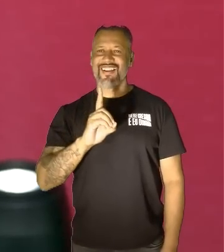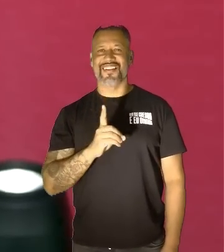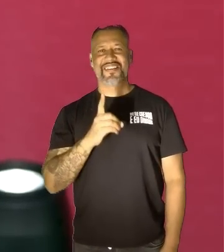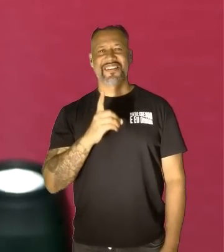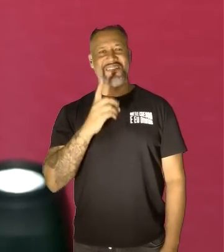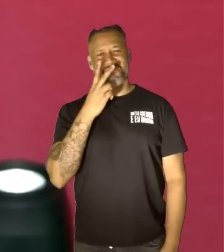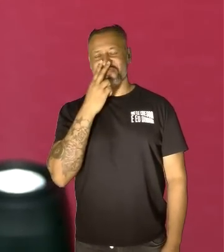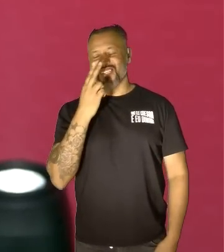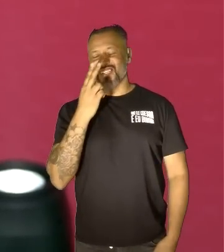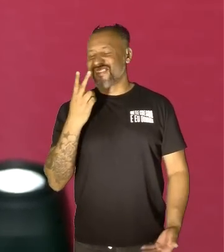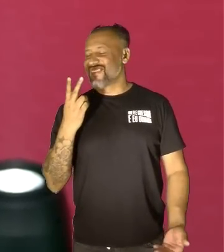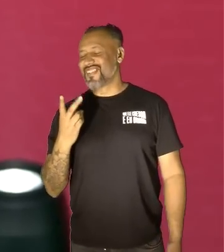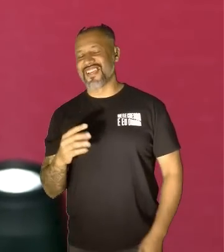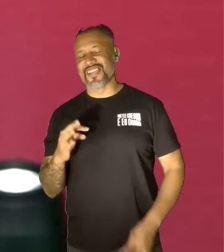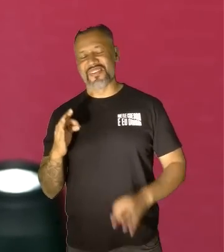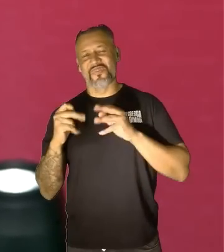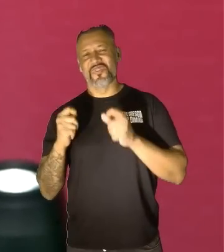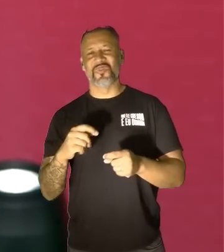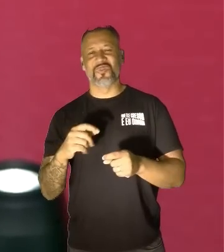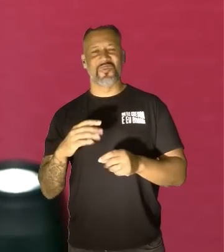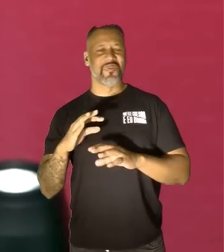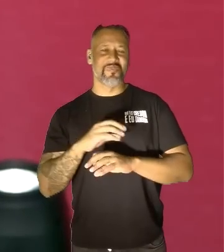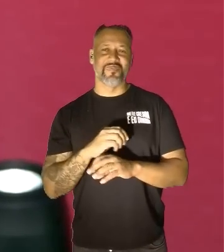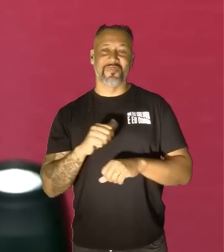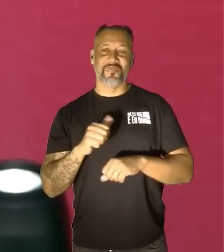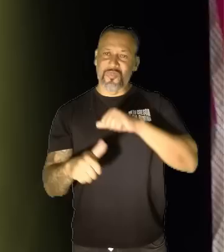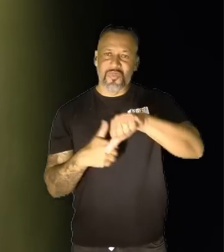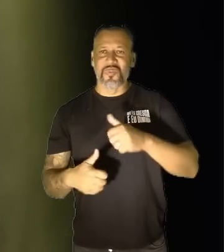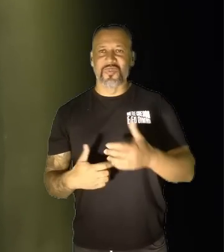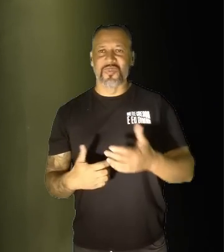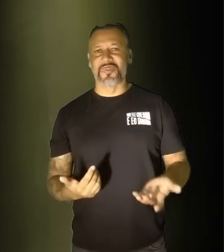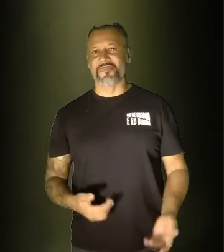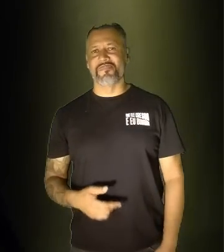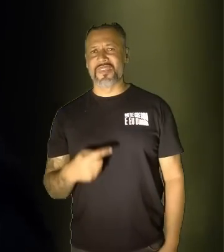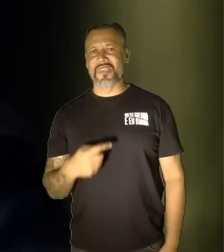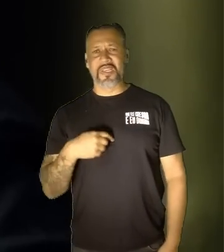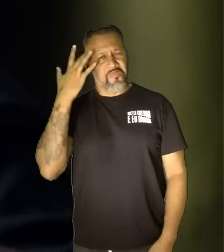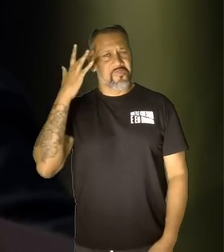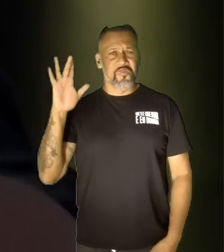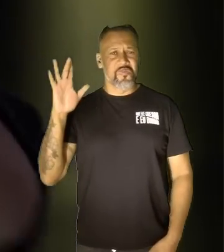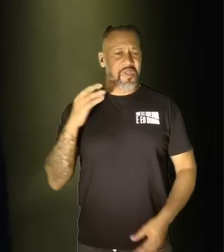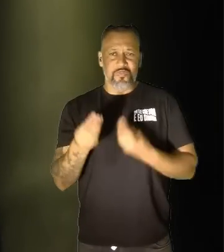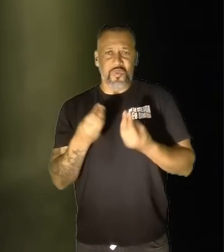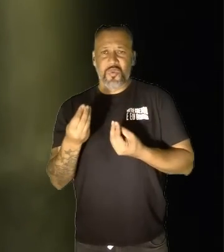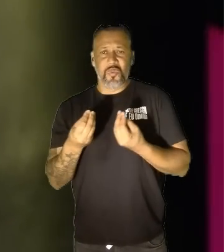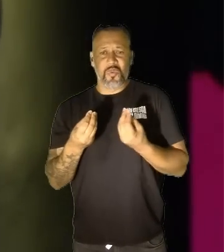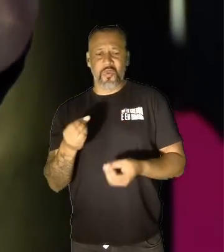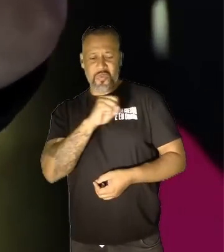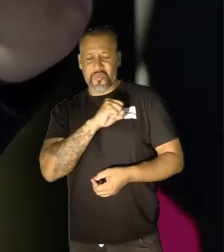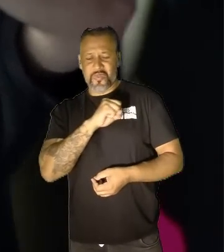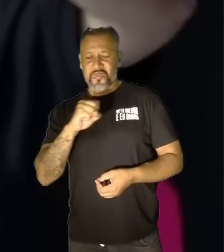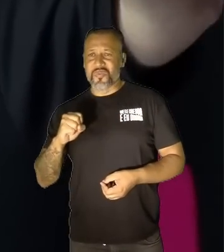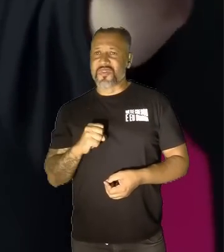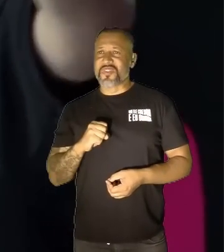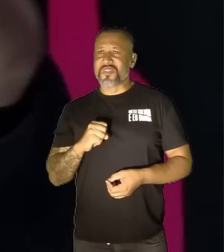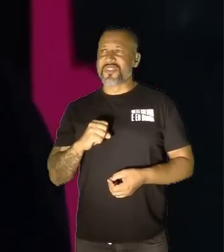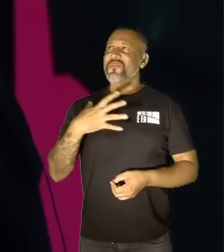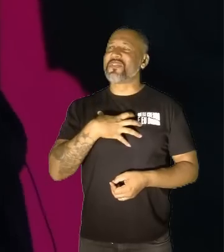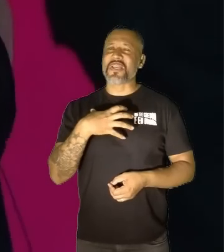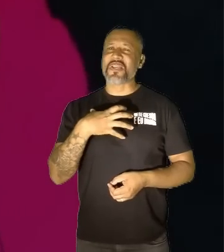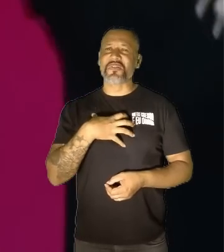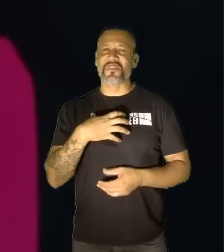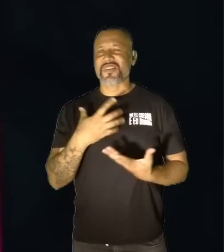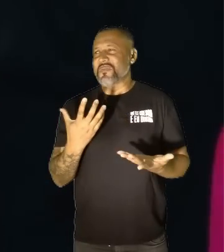Samuel encheu de fumaça, eu não sei, a Bíblia não fala isso. Eu não sei se o quarto de Samuel encheu de glória, eu não sei se